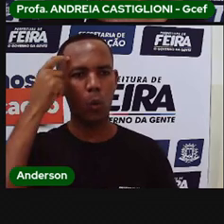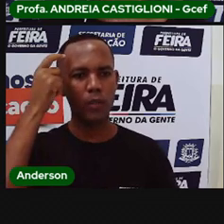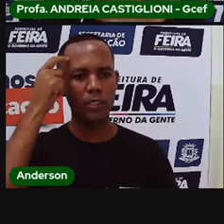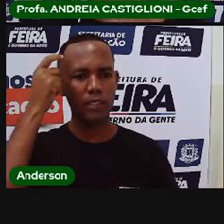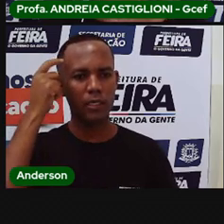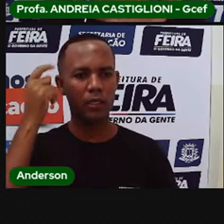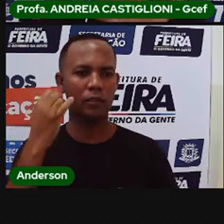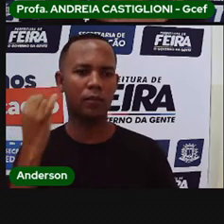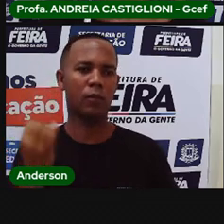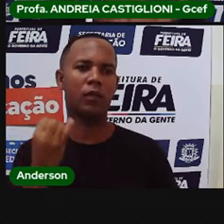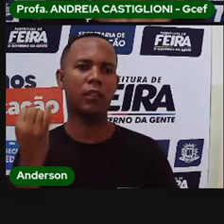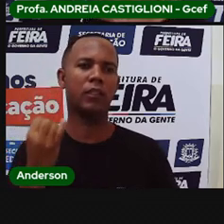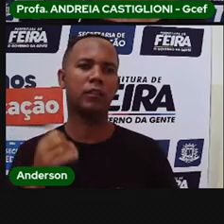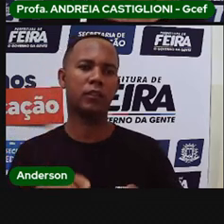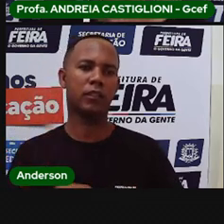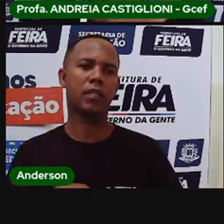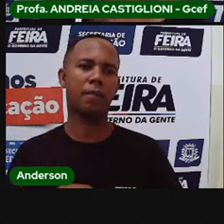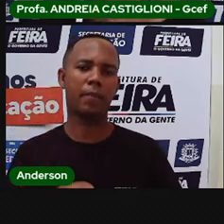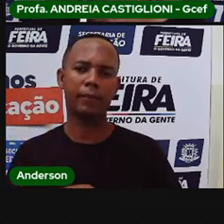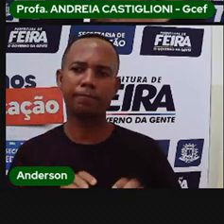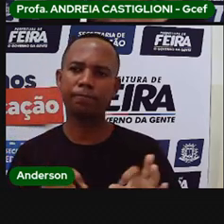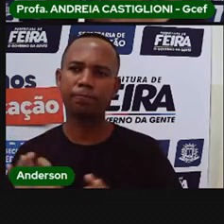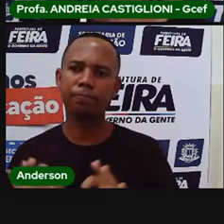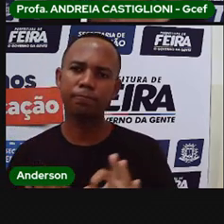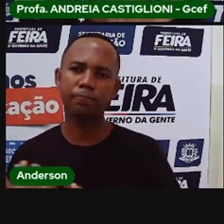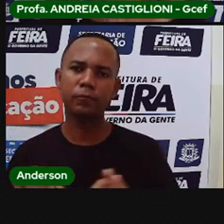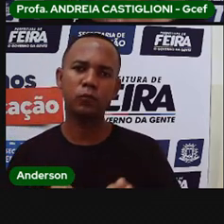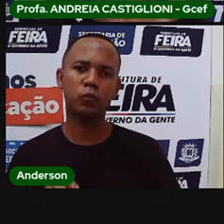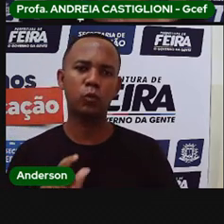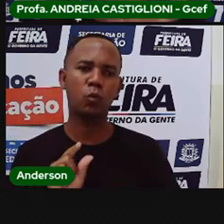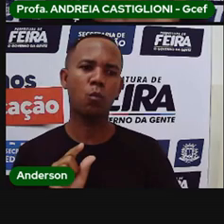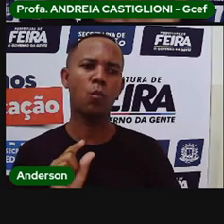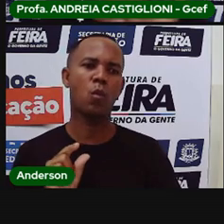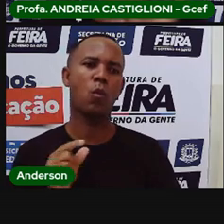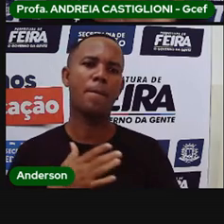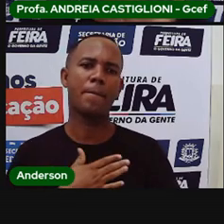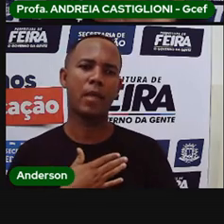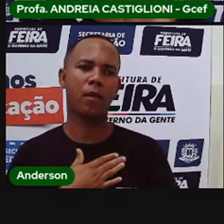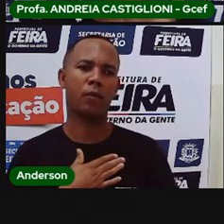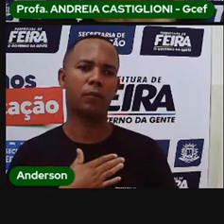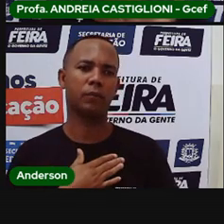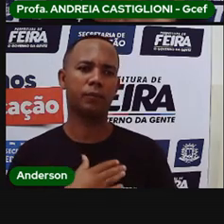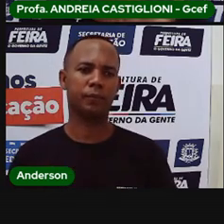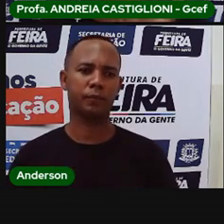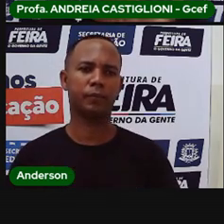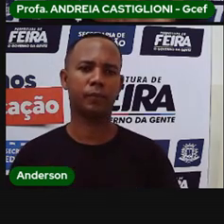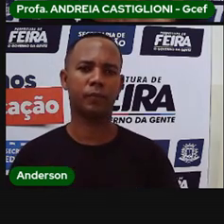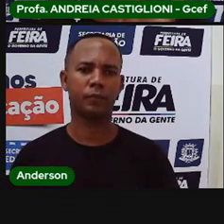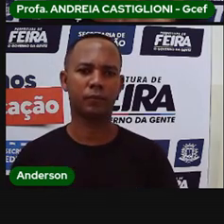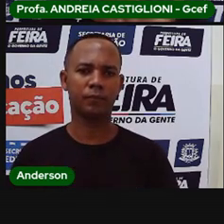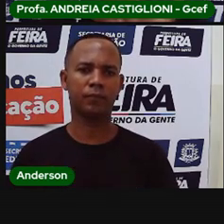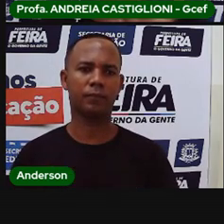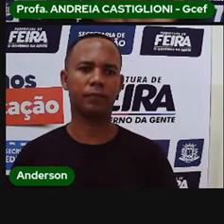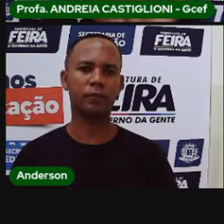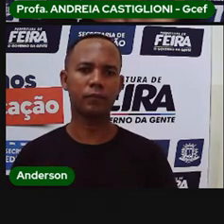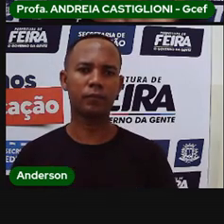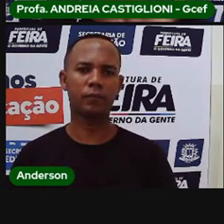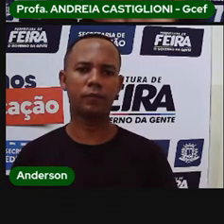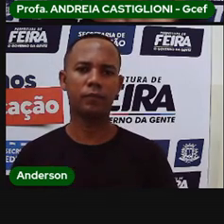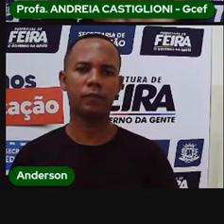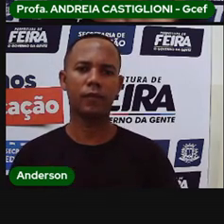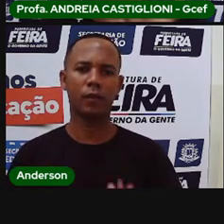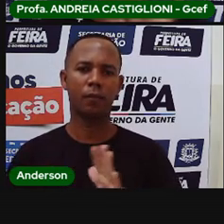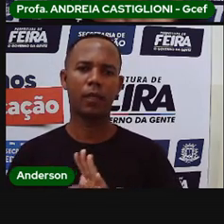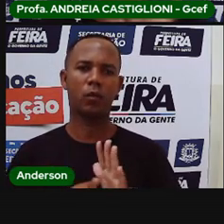também, quando eu ajusto, ele passa a ser também um pouco meu, tá bom? Sim. Vamos para a próxima pergunta? Vamos lá, vamos